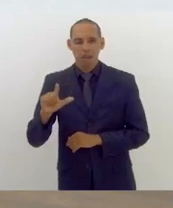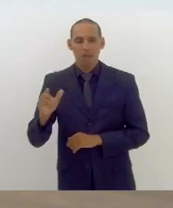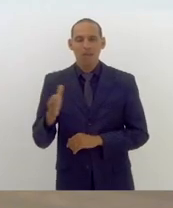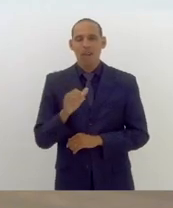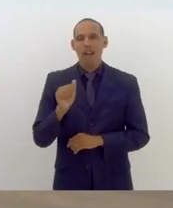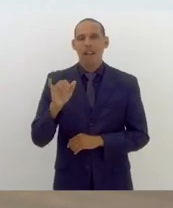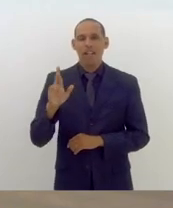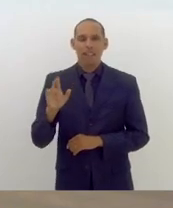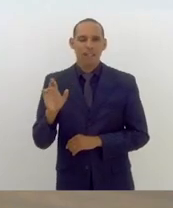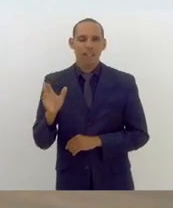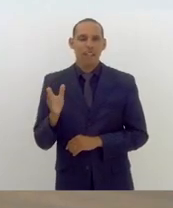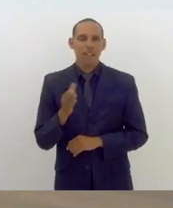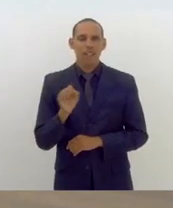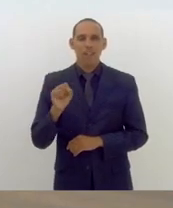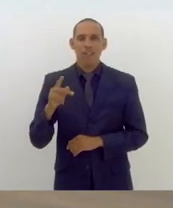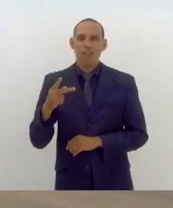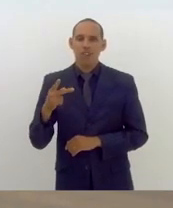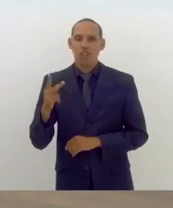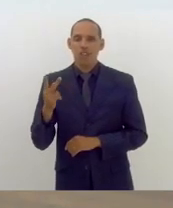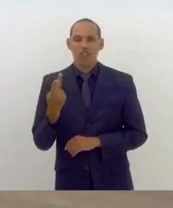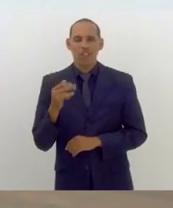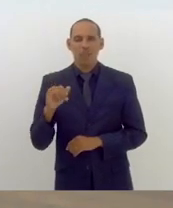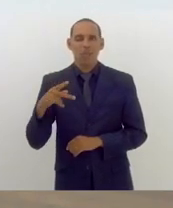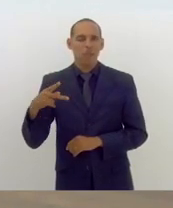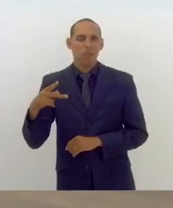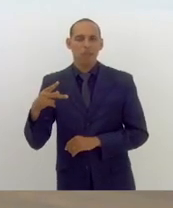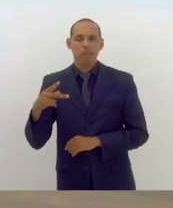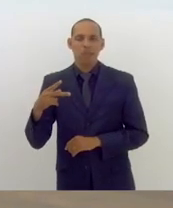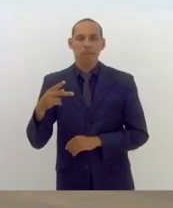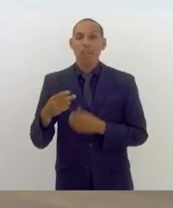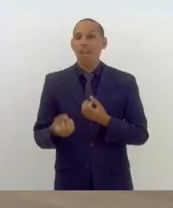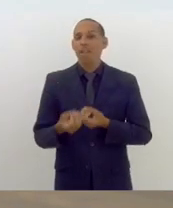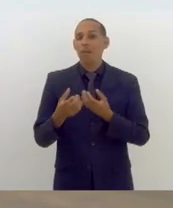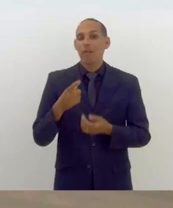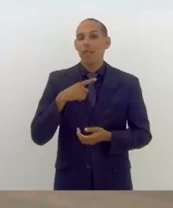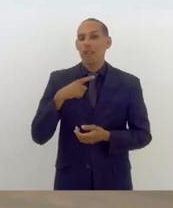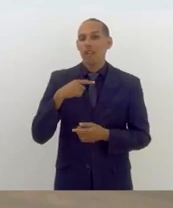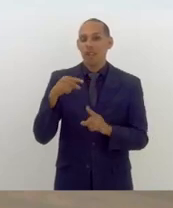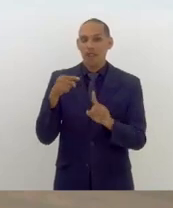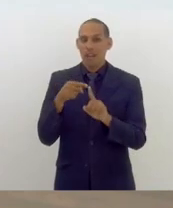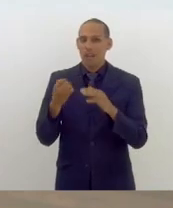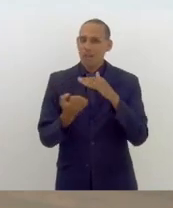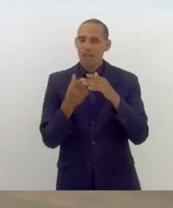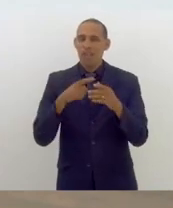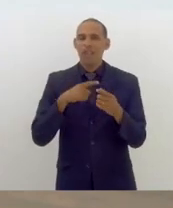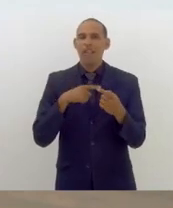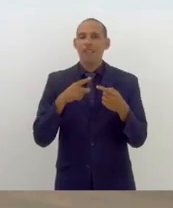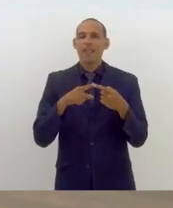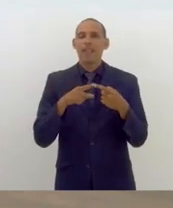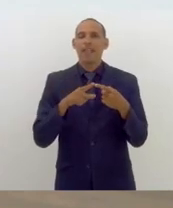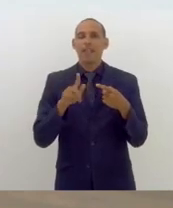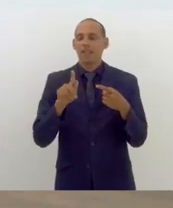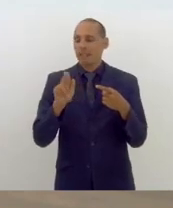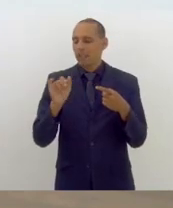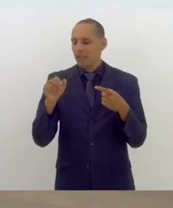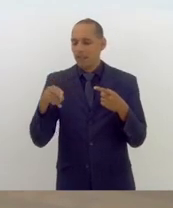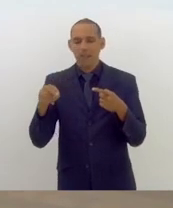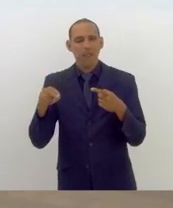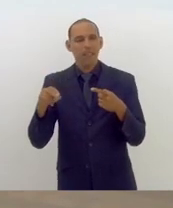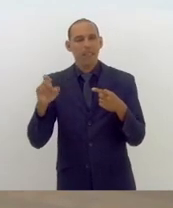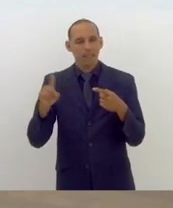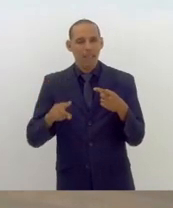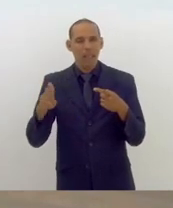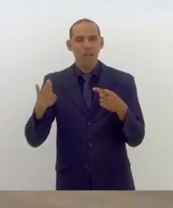gravando eu não vou conseguir ver mas essa empresa ela tem Empreendimentos na guiné-bissau engana